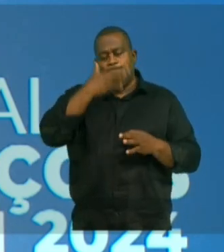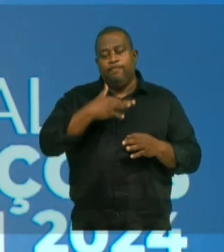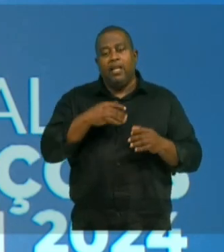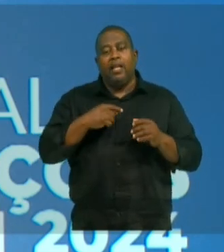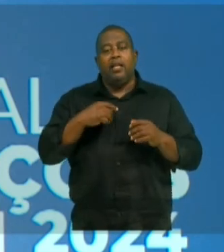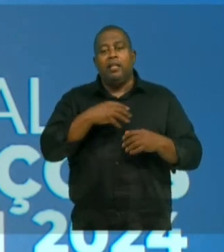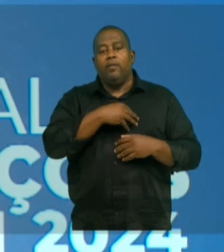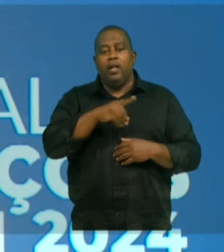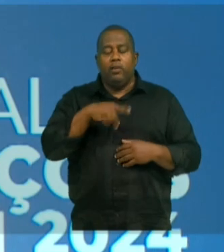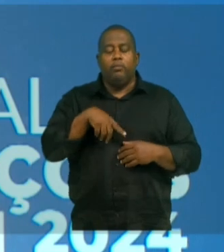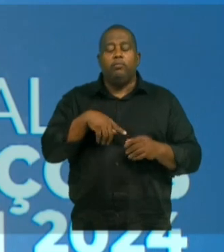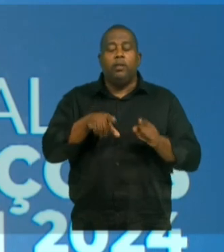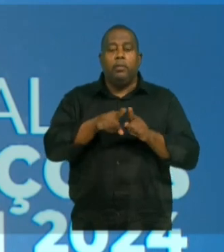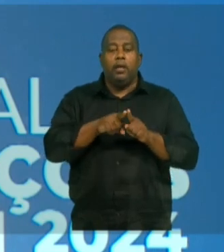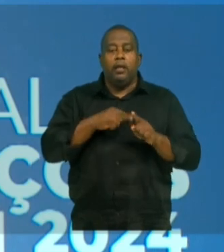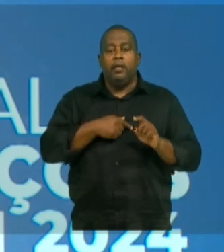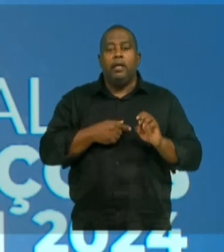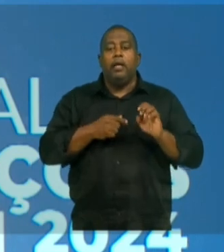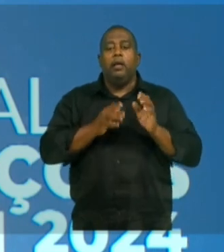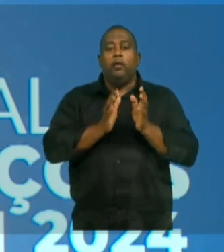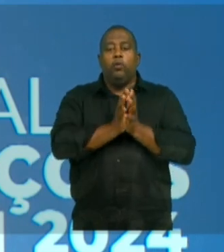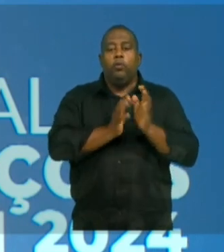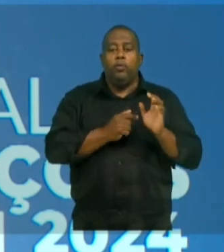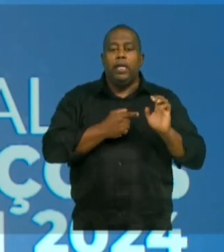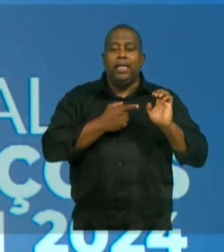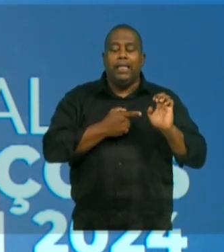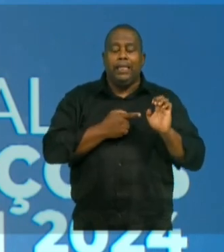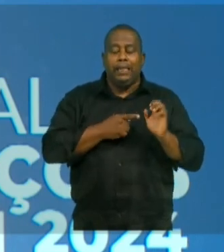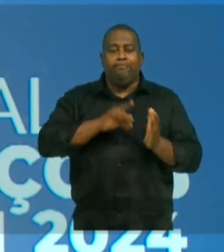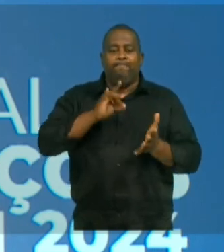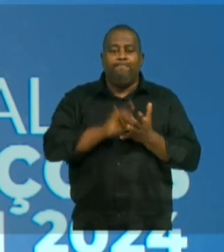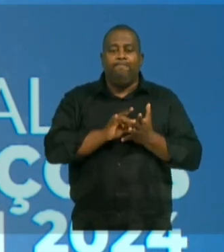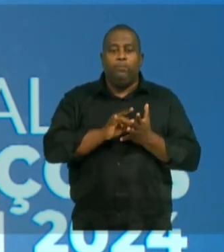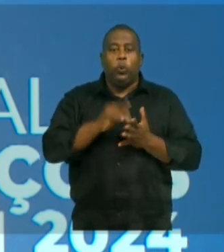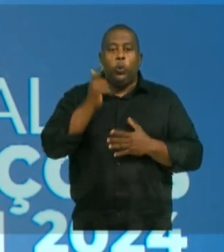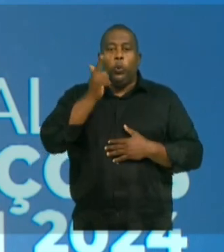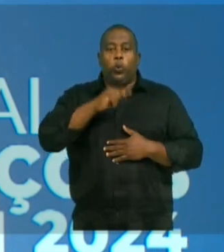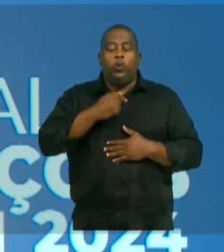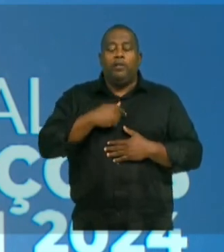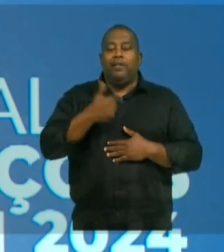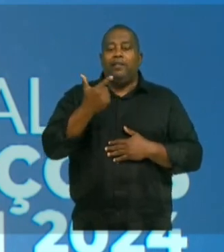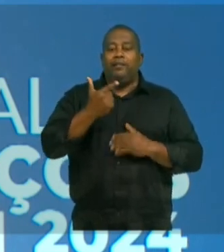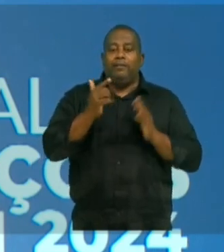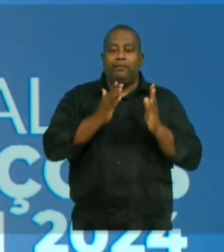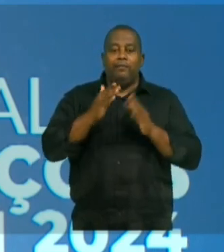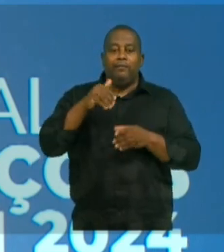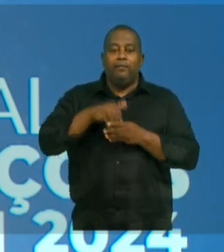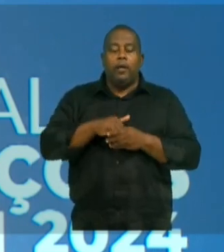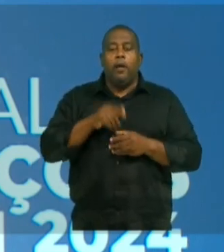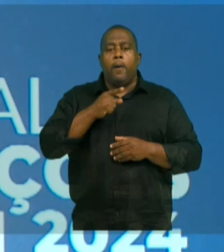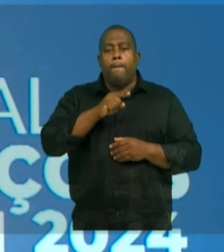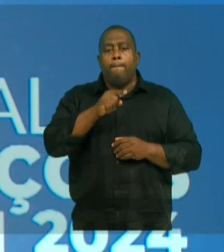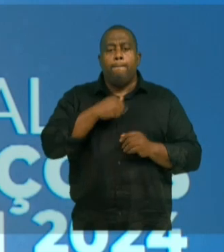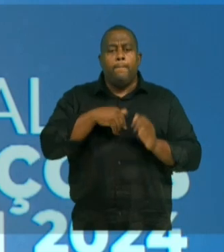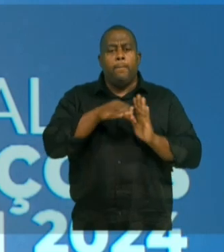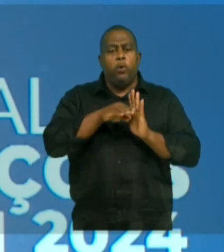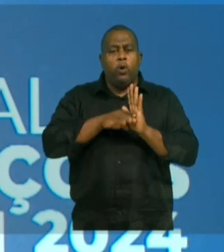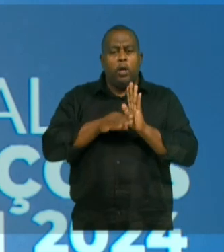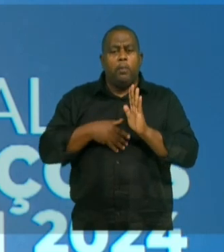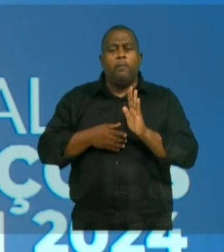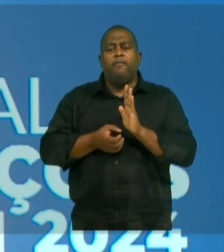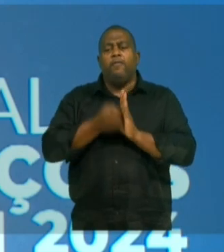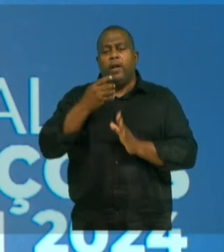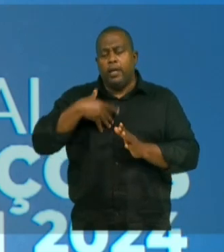de esquerda legível né de chegar ao segundo turno e nosso programa foi construído a muitas mãos